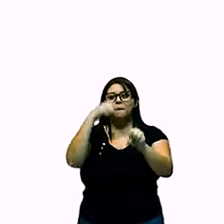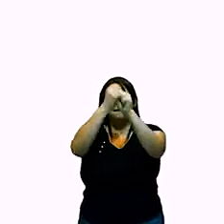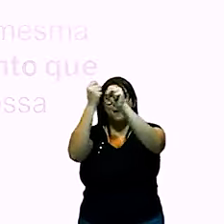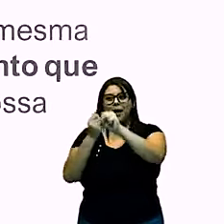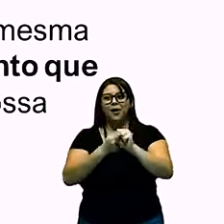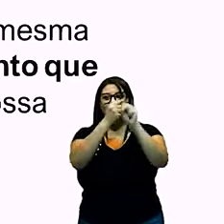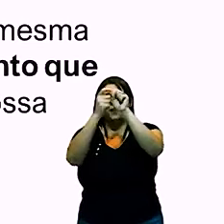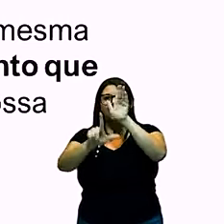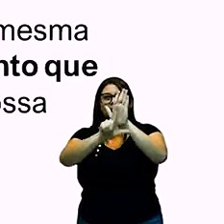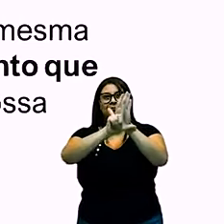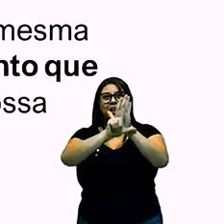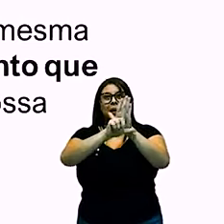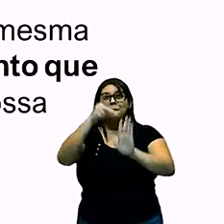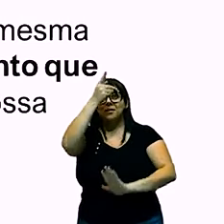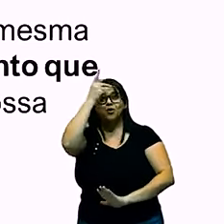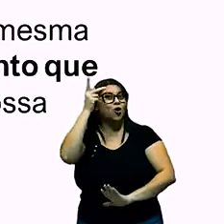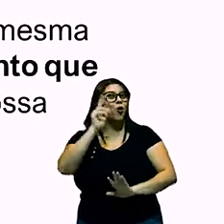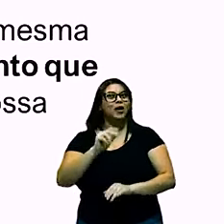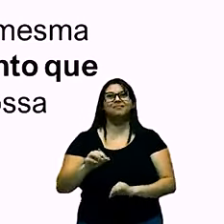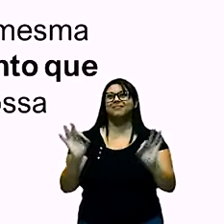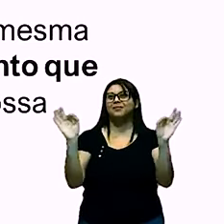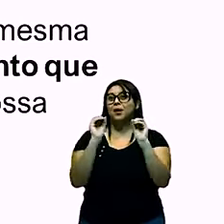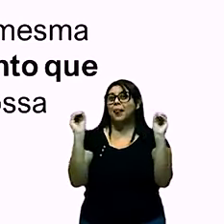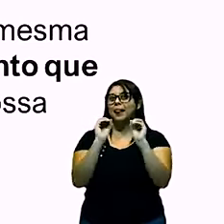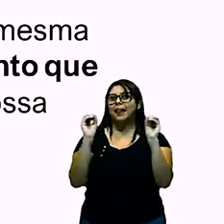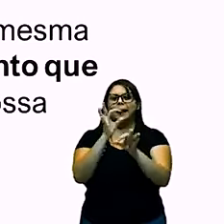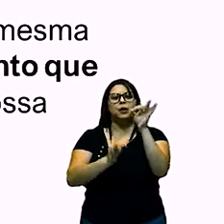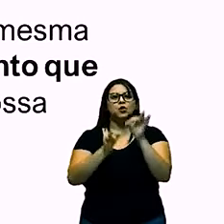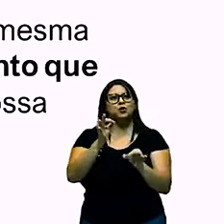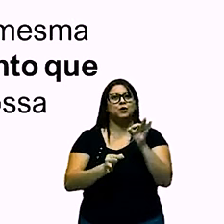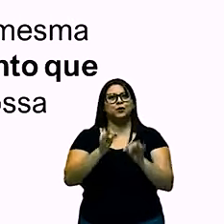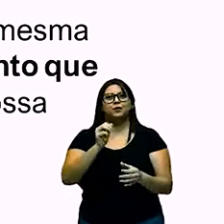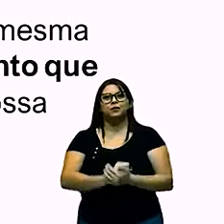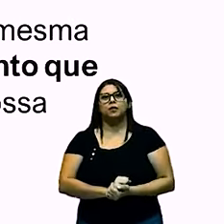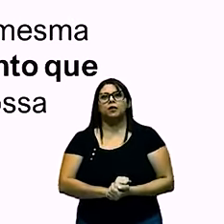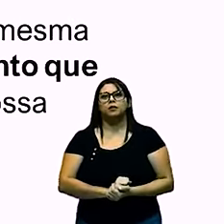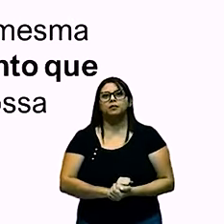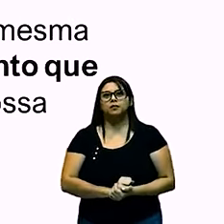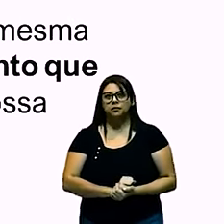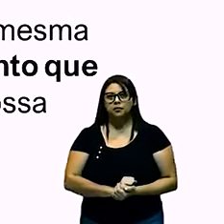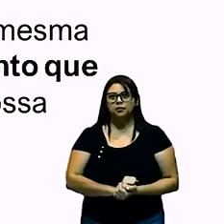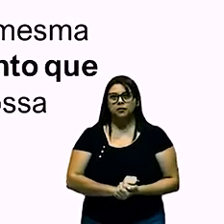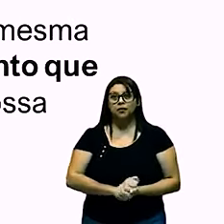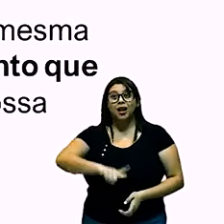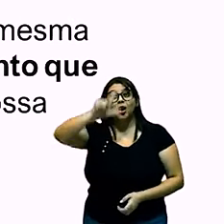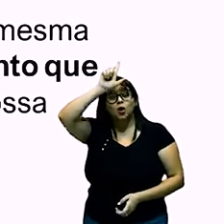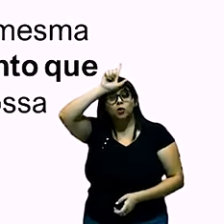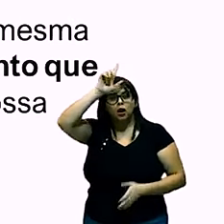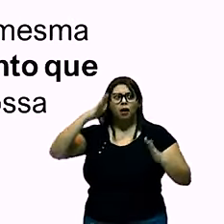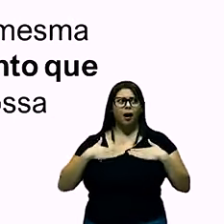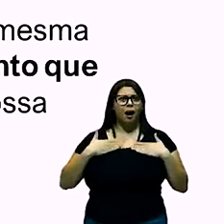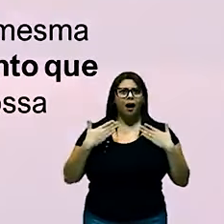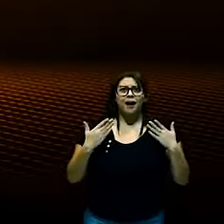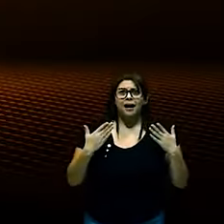será justificado. E este é o versículo que impactou Lutero quando ele lutava com suas